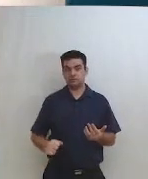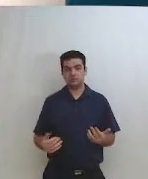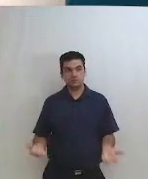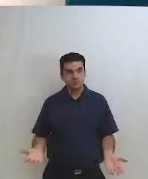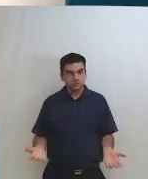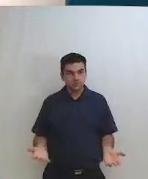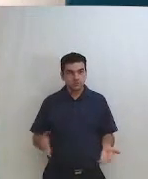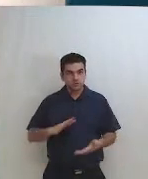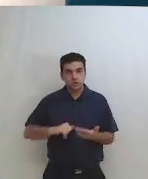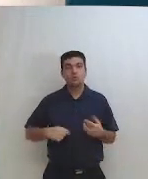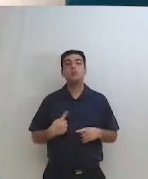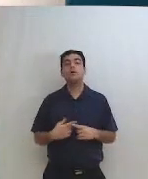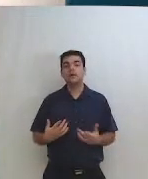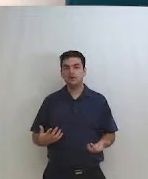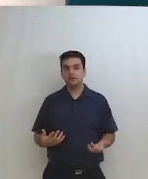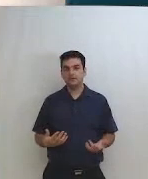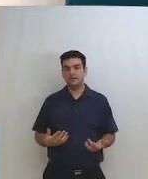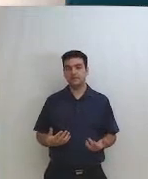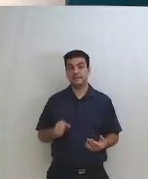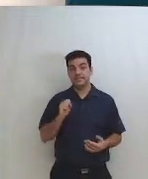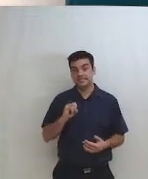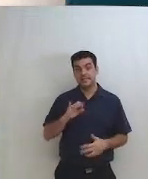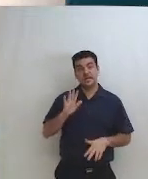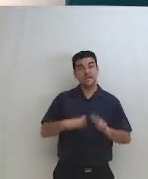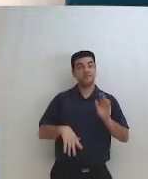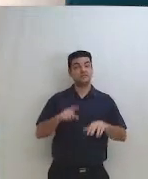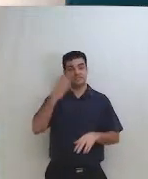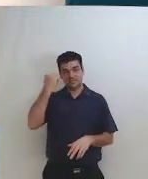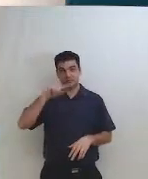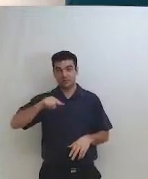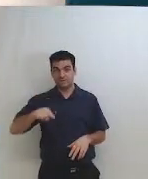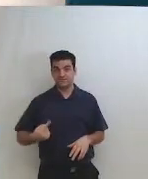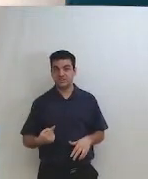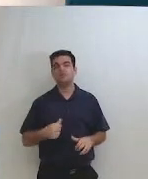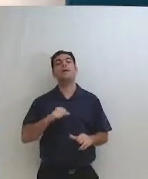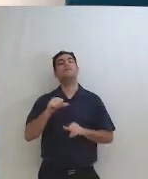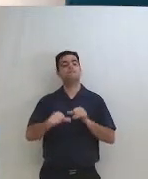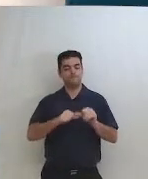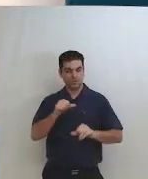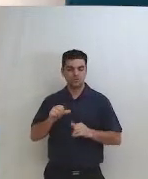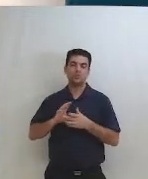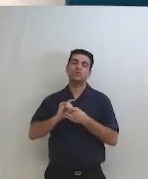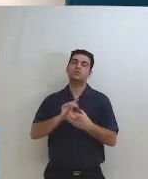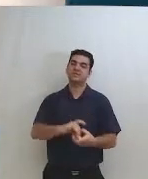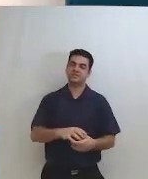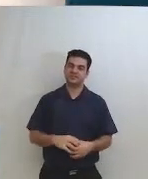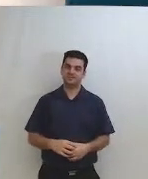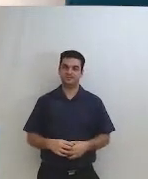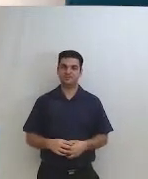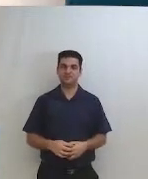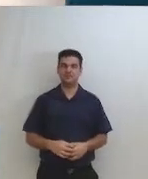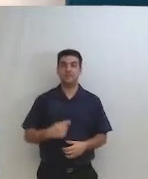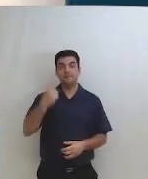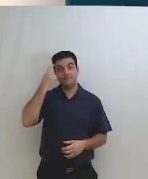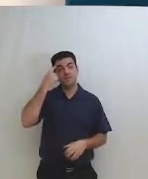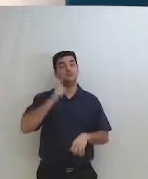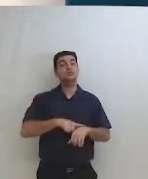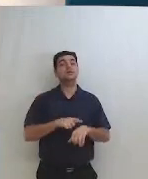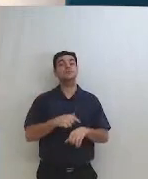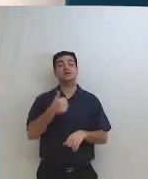Uma vírgula muda o sentido da interpretação. Imaginem 14 minutos de